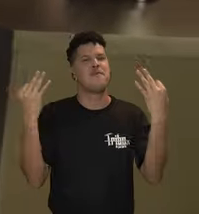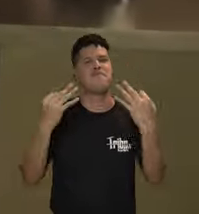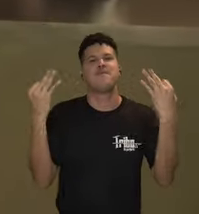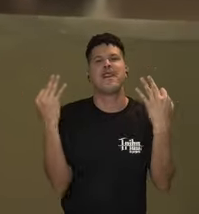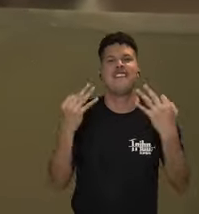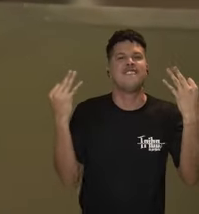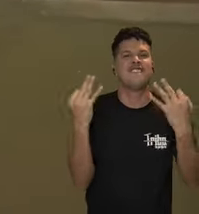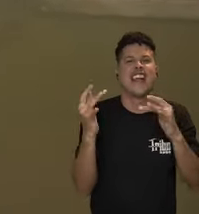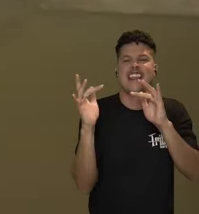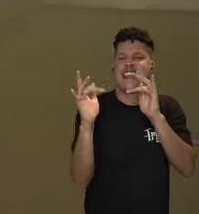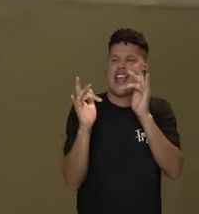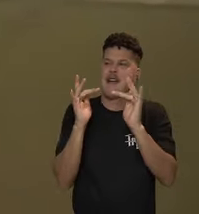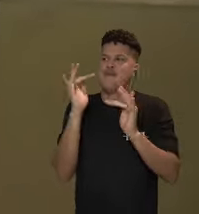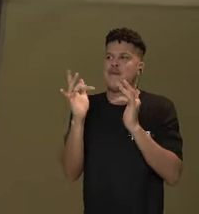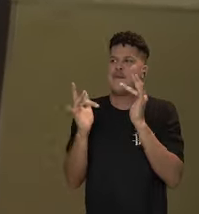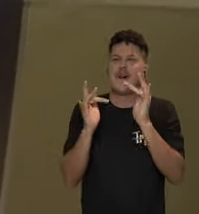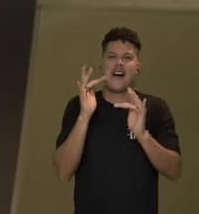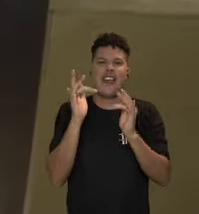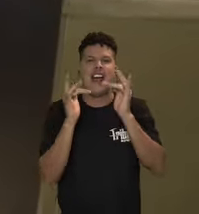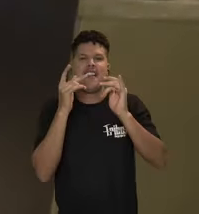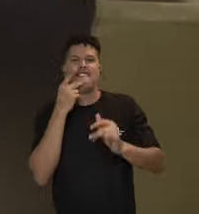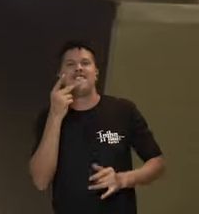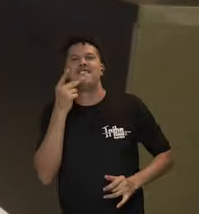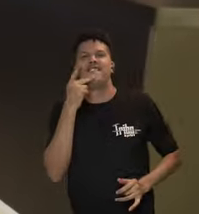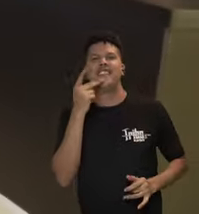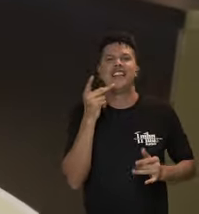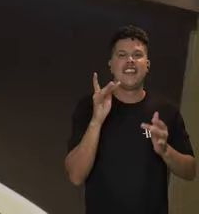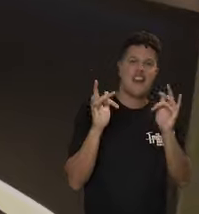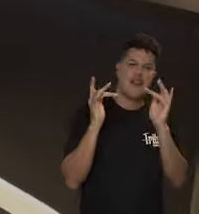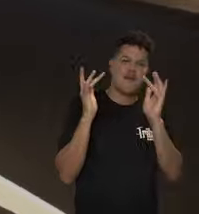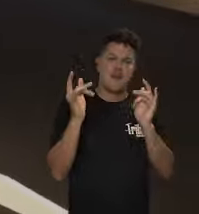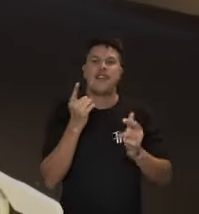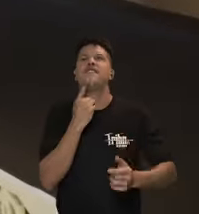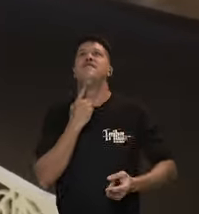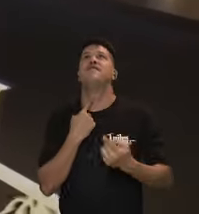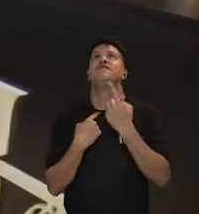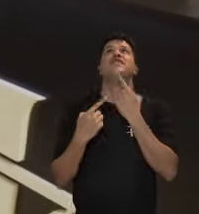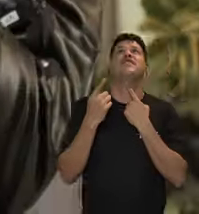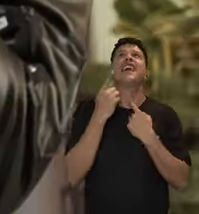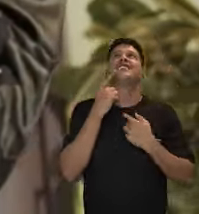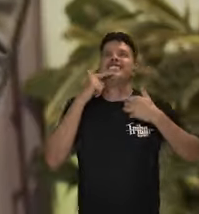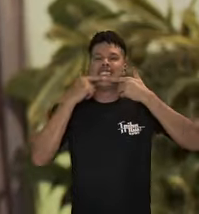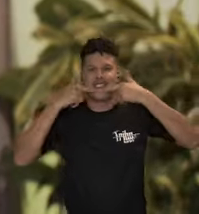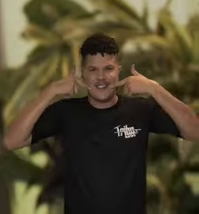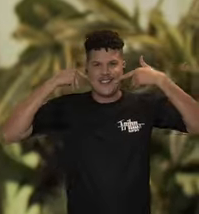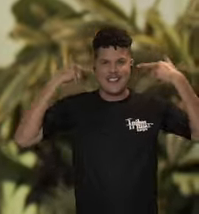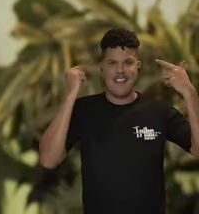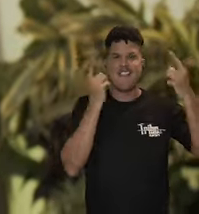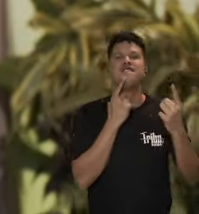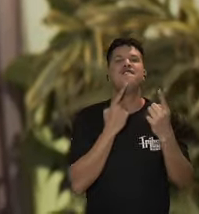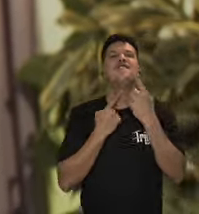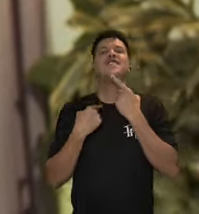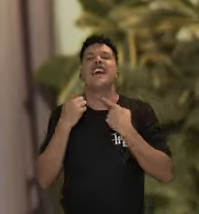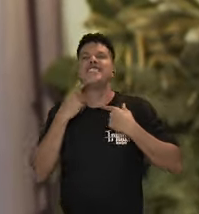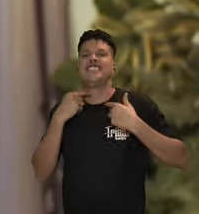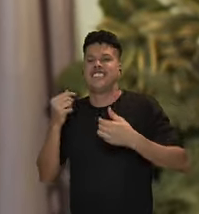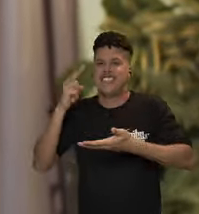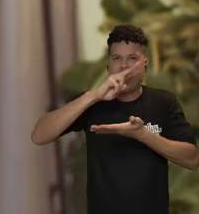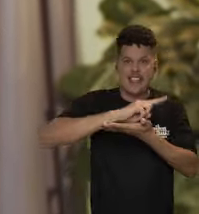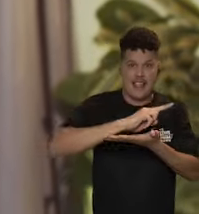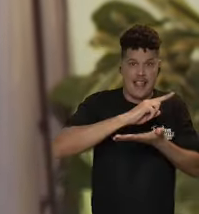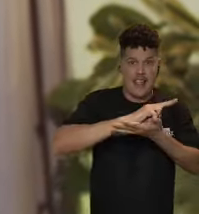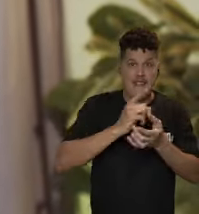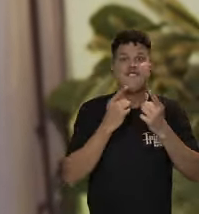Tô namorando e nesse desnamoro, vontade de sorrir, vontade de deitar, vontade